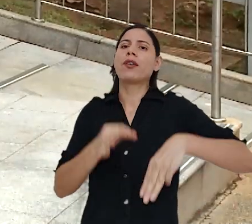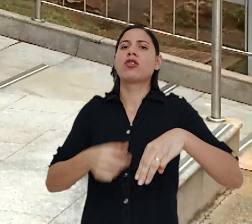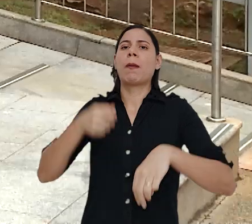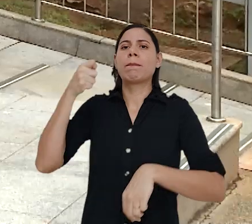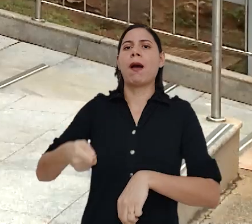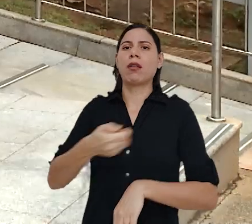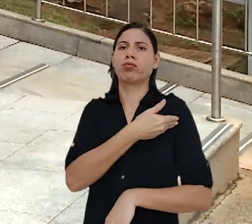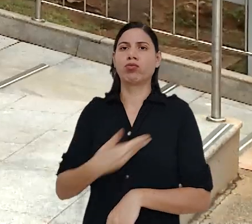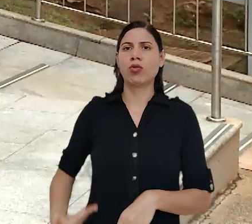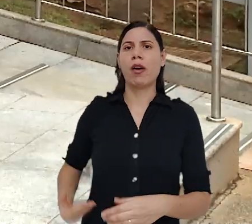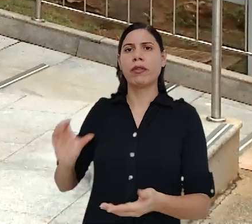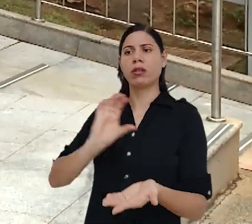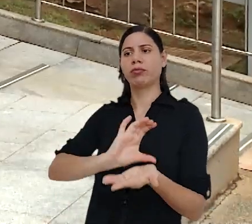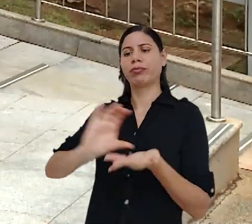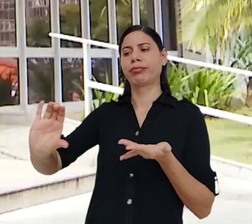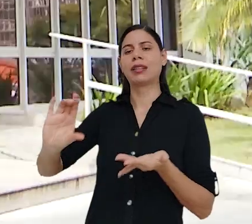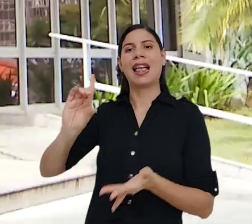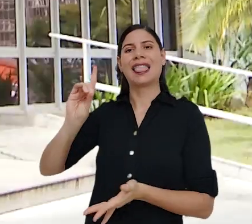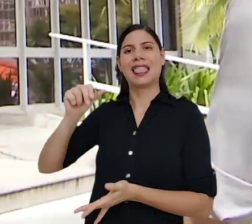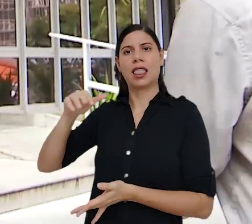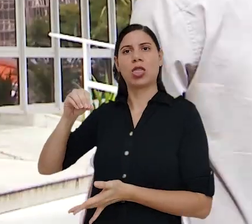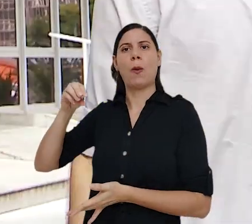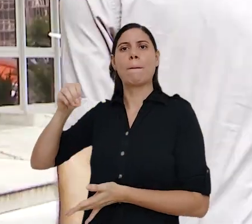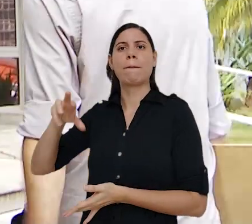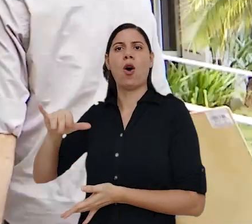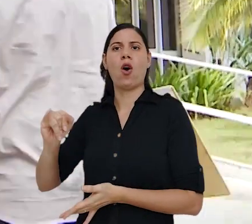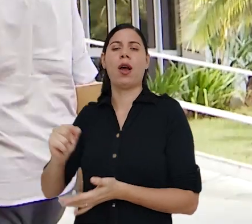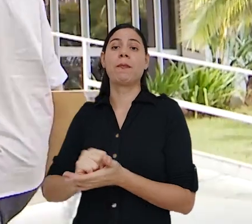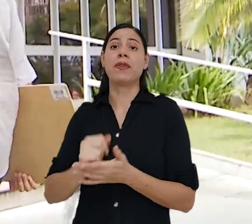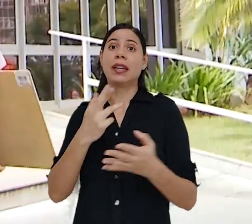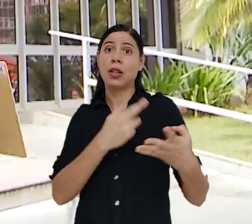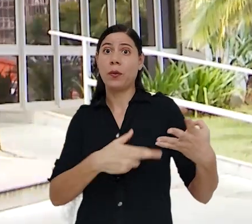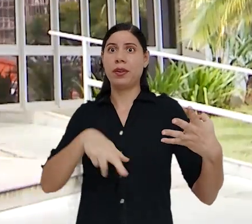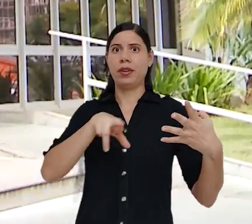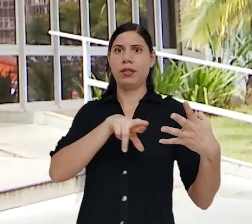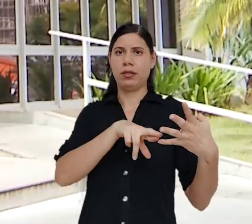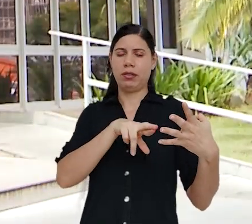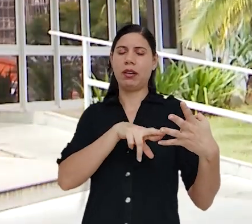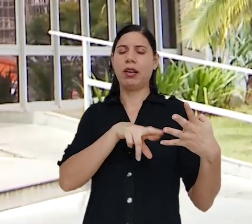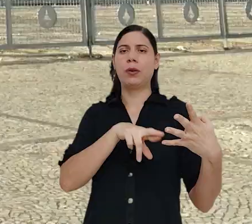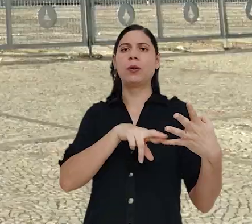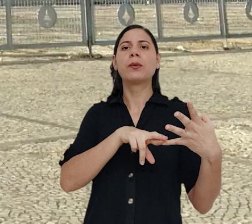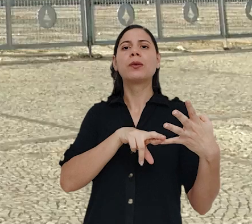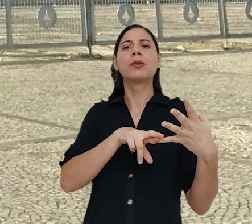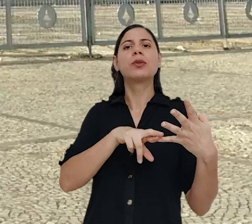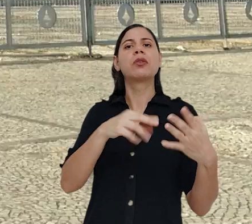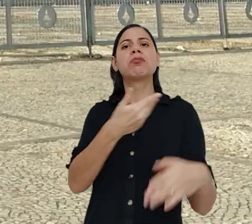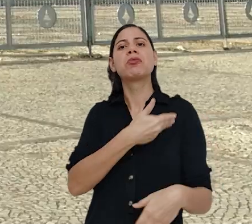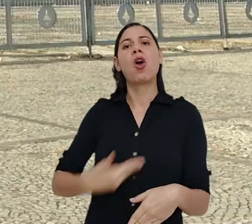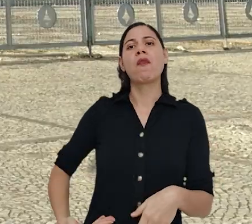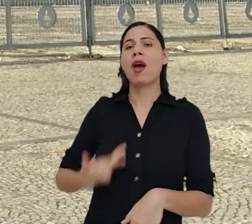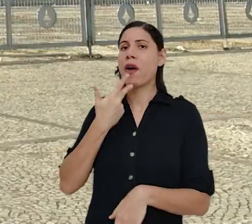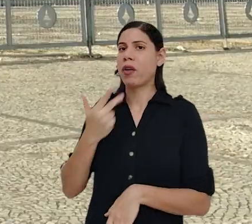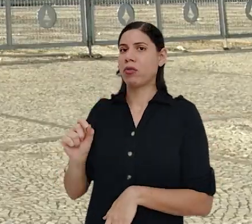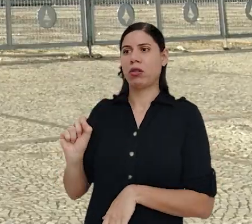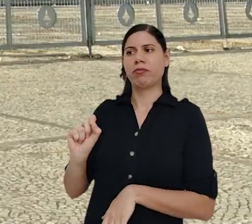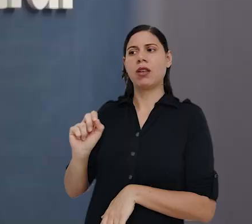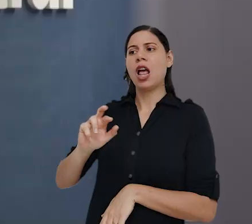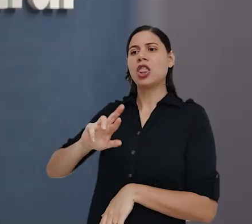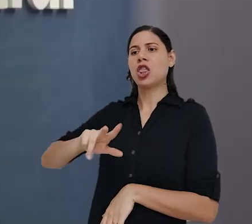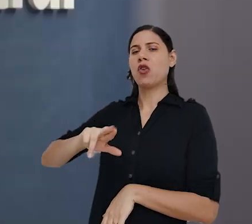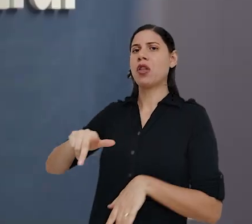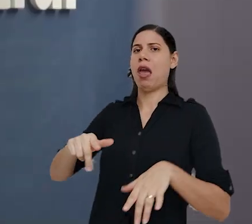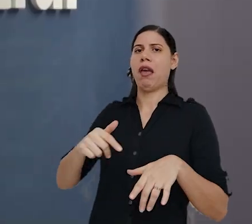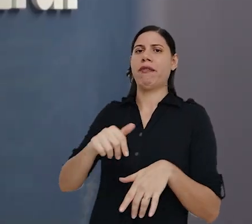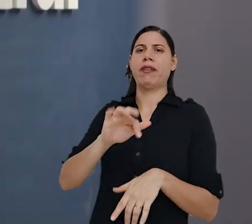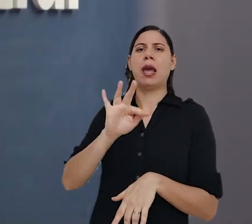a indenização por danos morais. No recurso ao Tribunal Regional Federal da 1ª Região, a União sustentou que não houve má-fé da